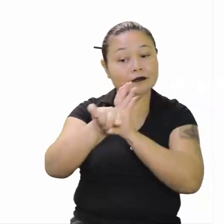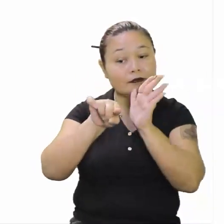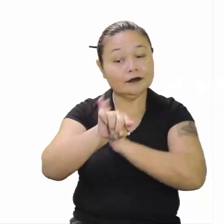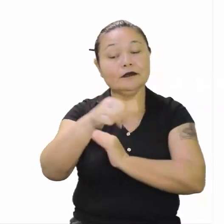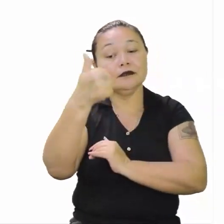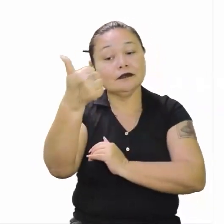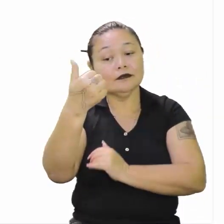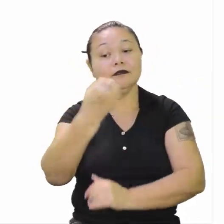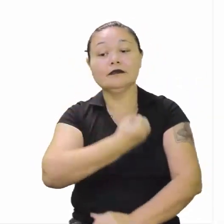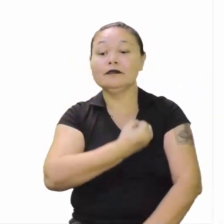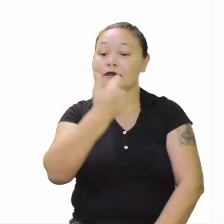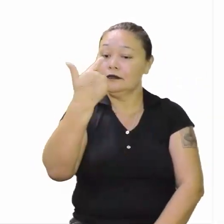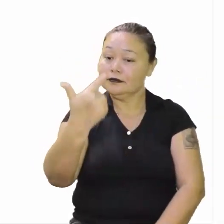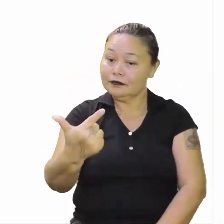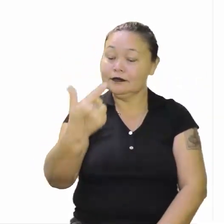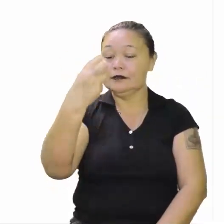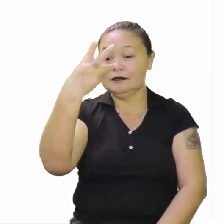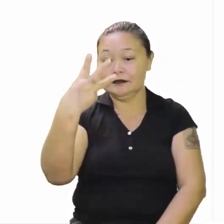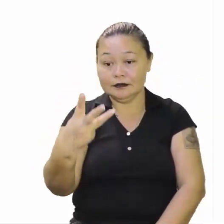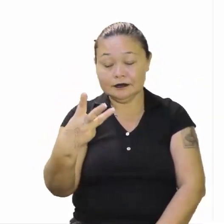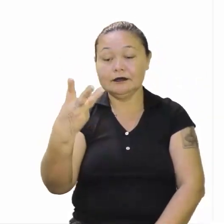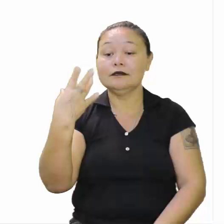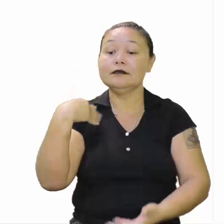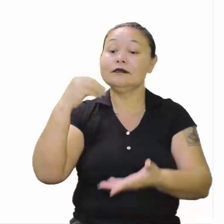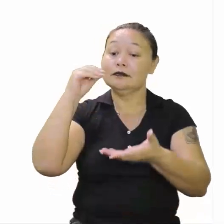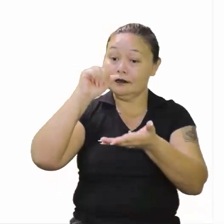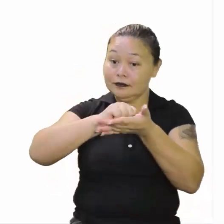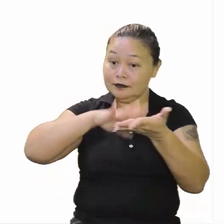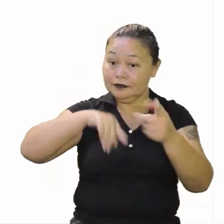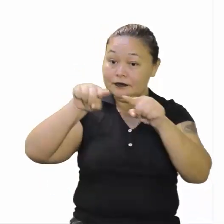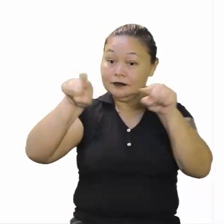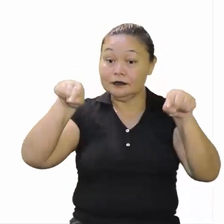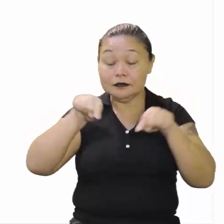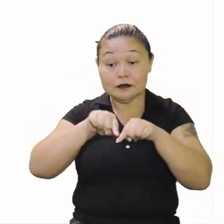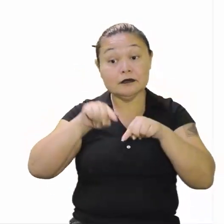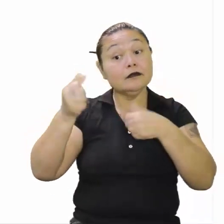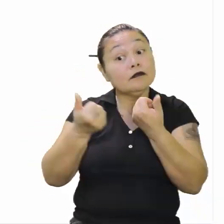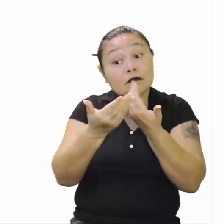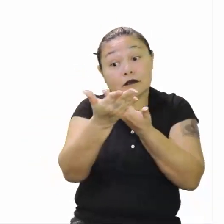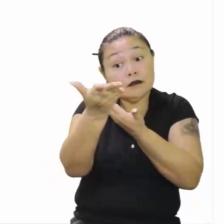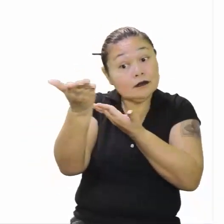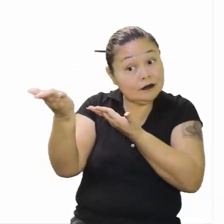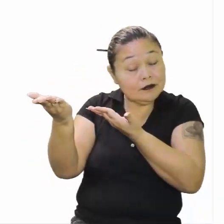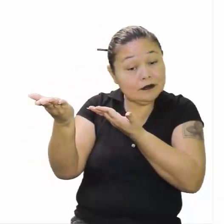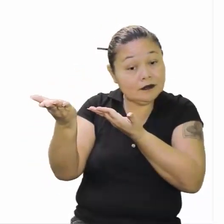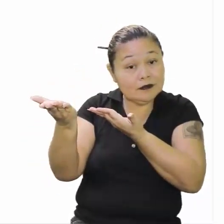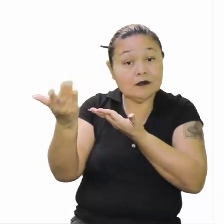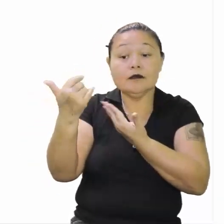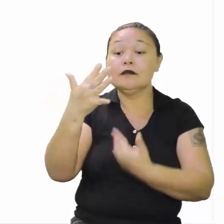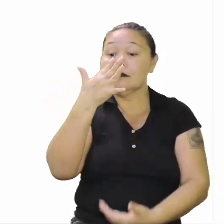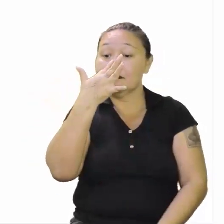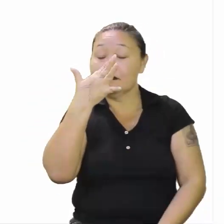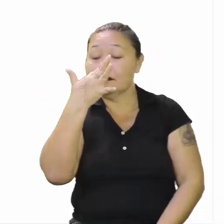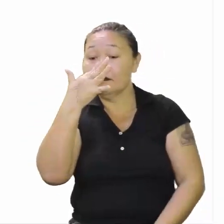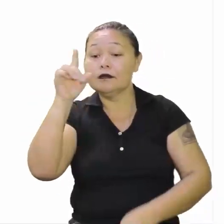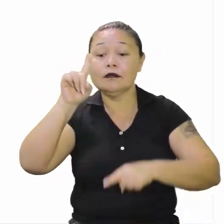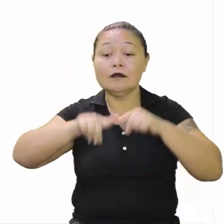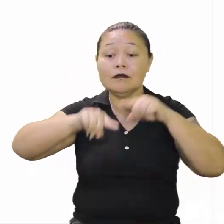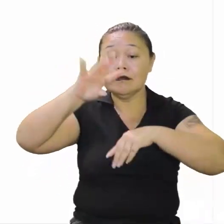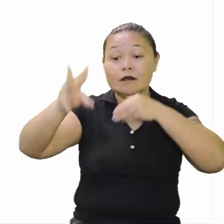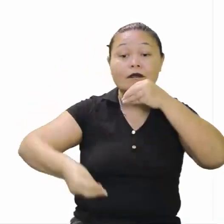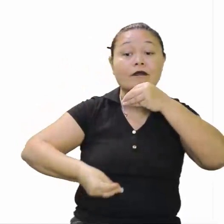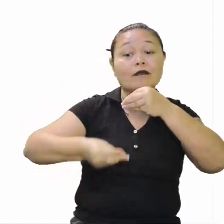1, número 2, número 3 da atividade de sala, e fica para vocês aí, ó, assistir sobre material